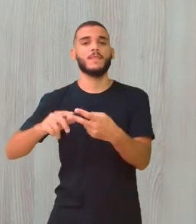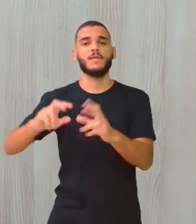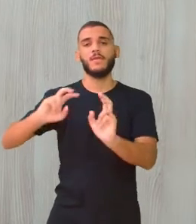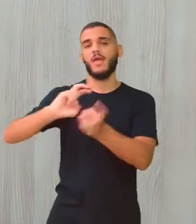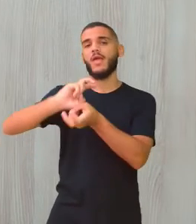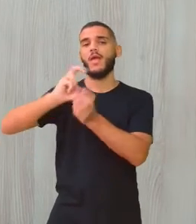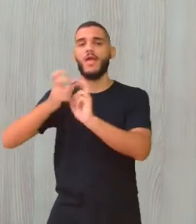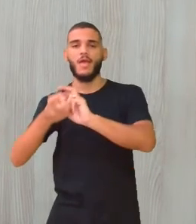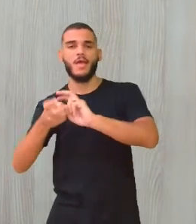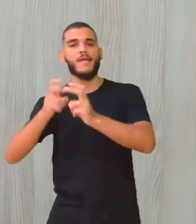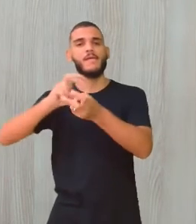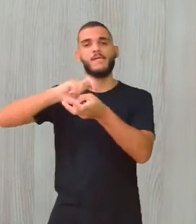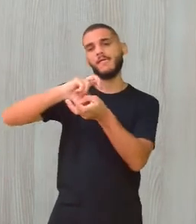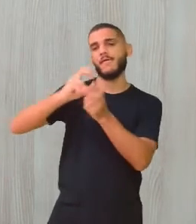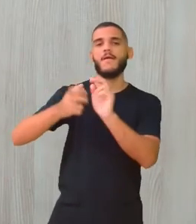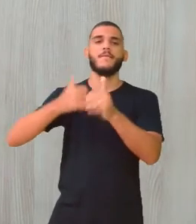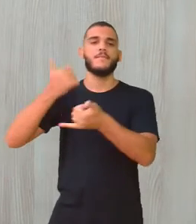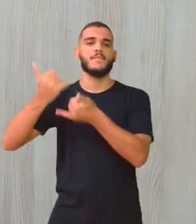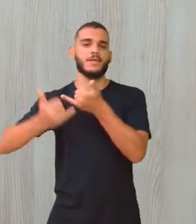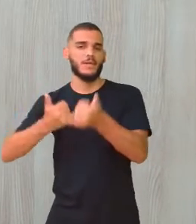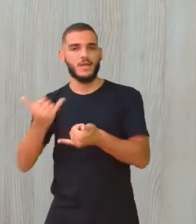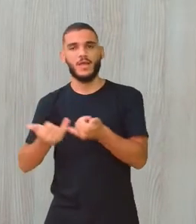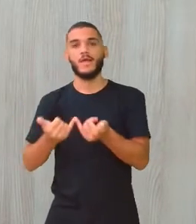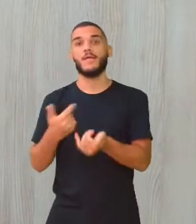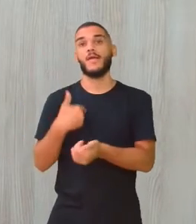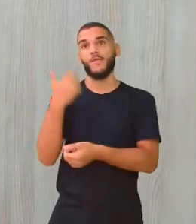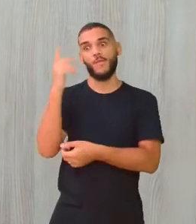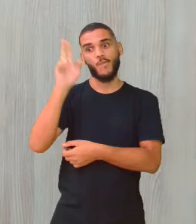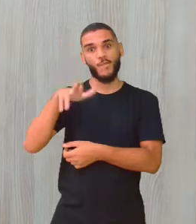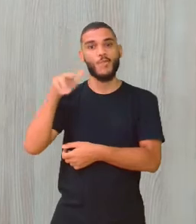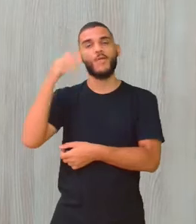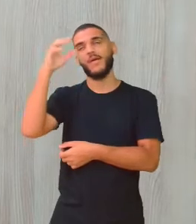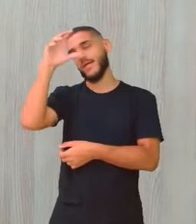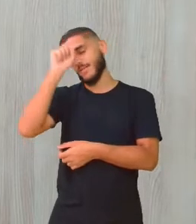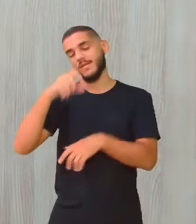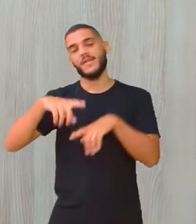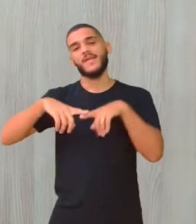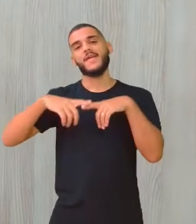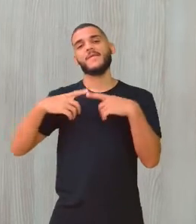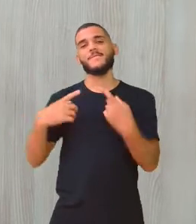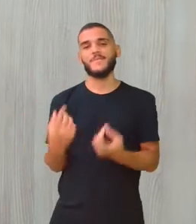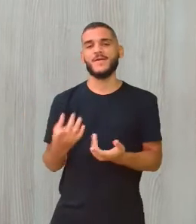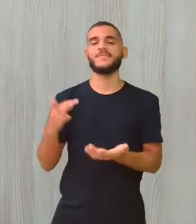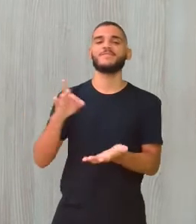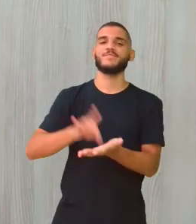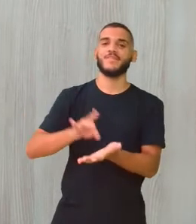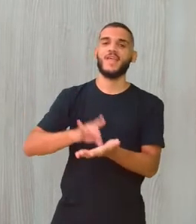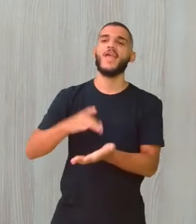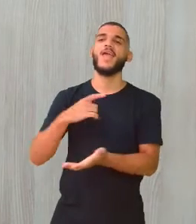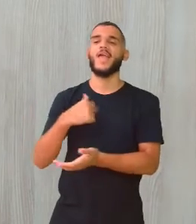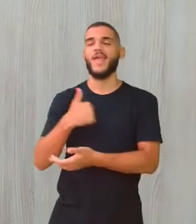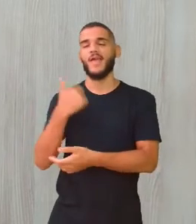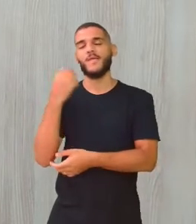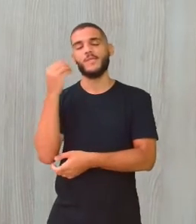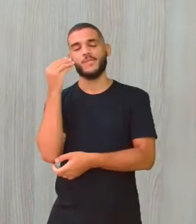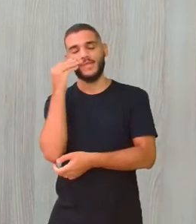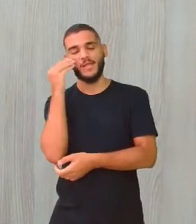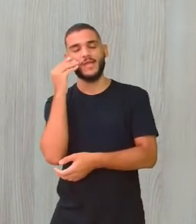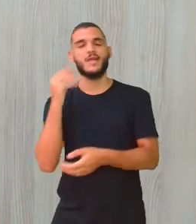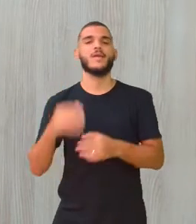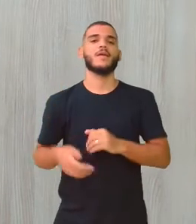capoeira. E nunca aprendi, professor. Certo? Na realidade, assim, eu tentei,